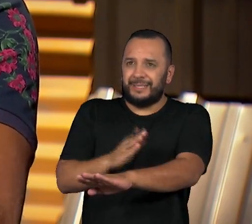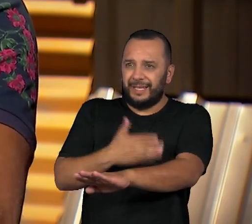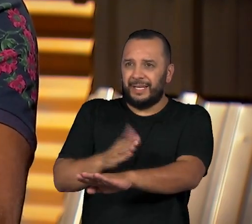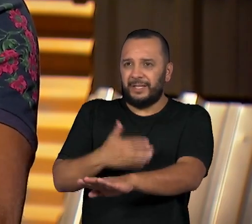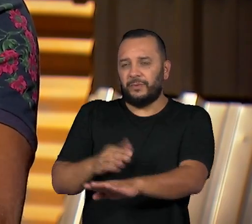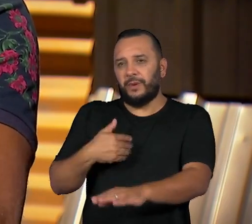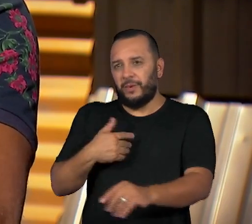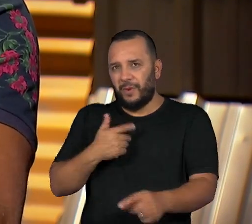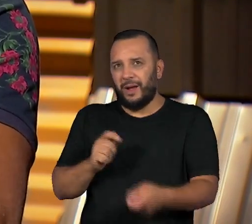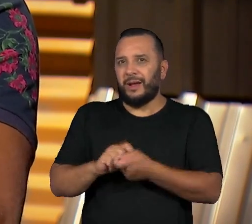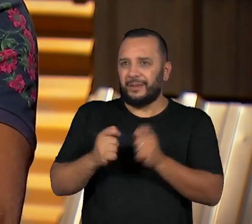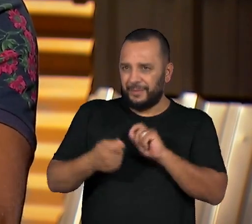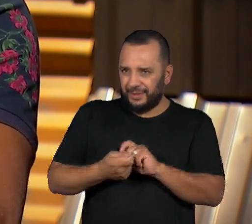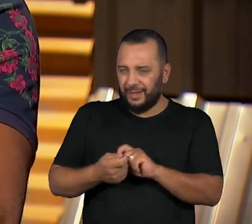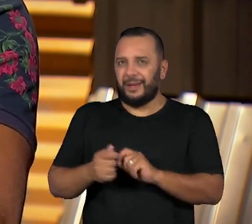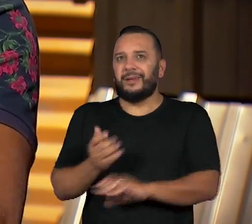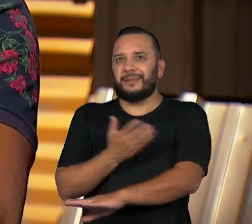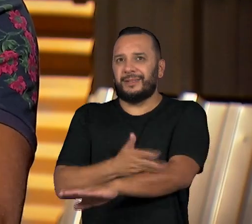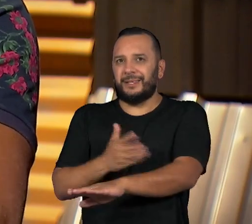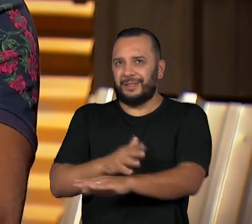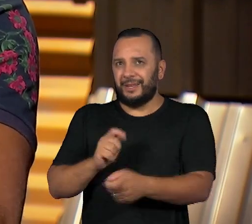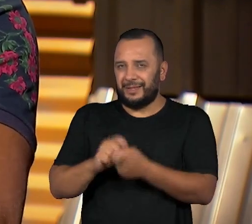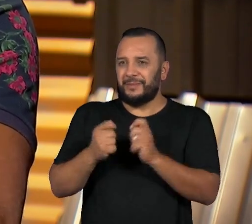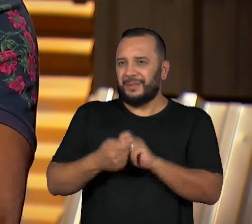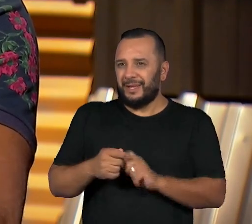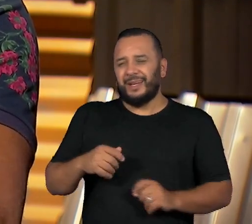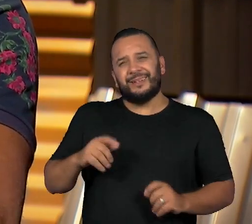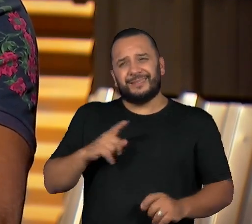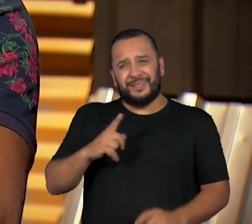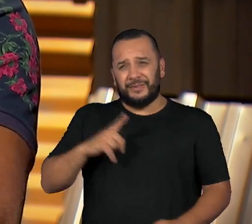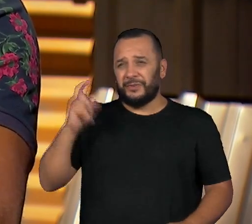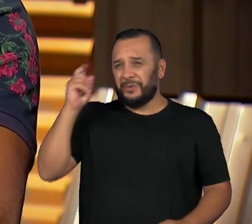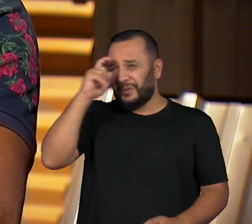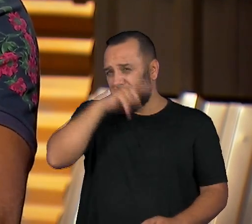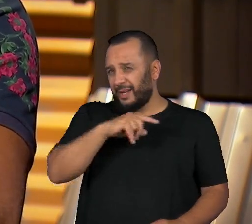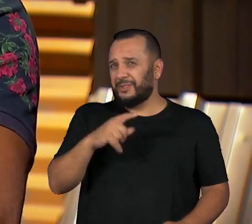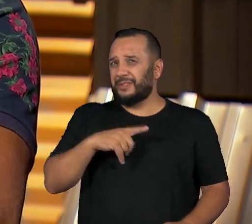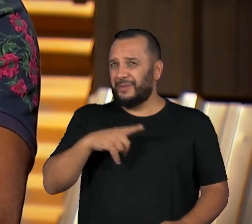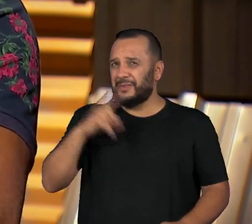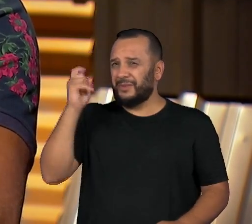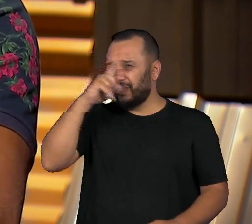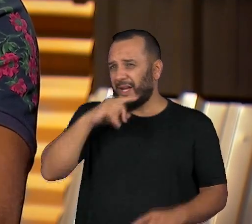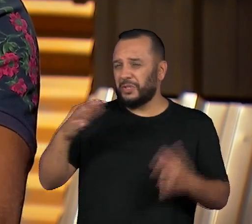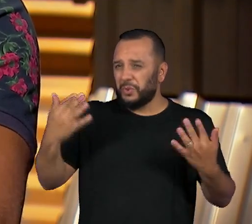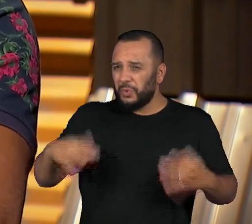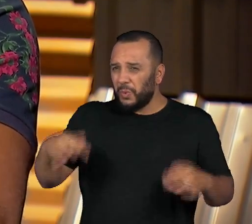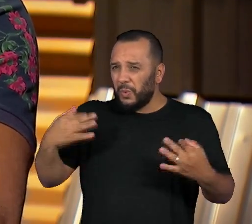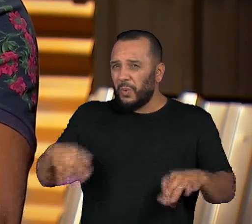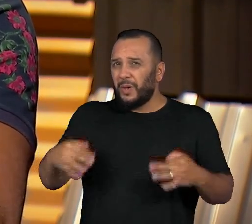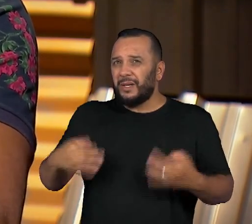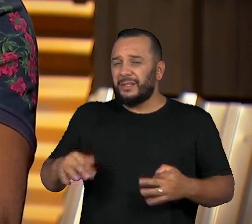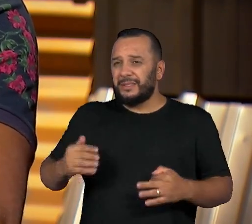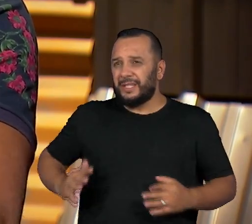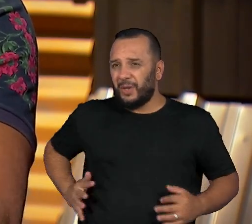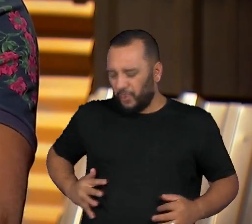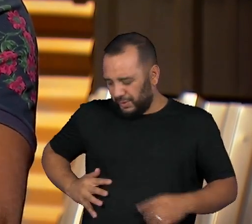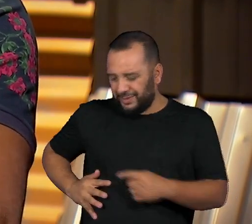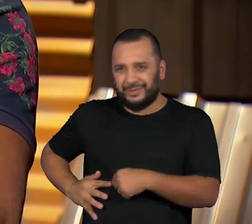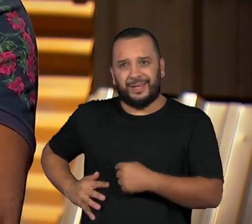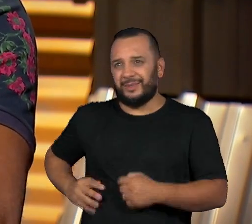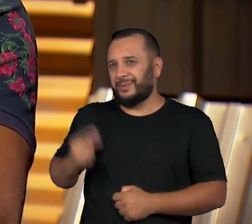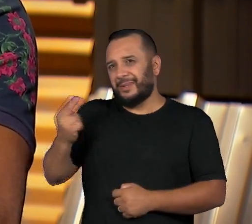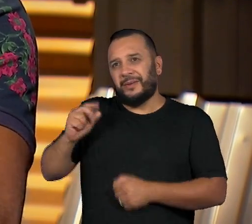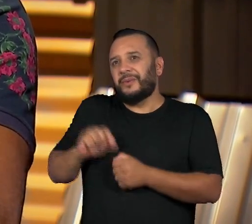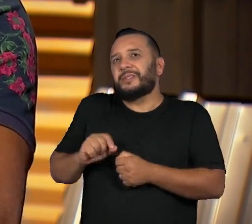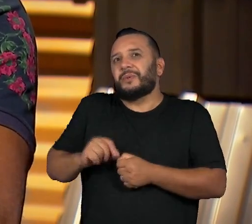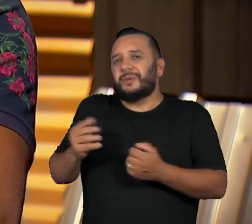adaptar. Mas com muita dificuldade, eu tava com muita dificuldade, porque eu sentia muita dor. E costela não tem o que fazer, você